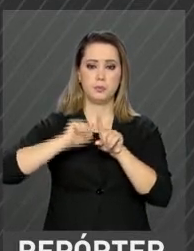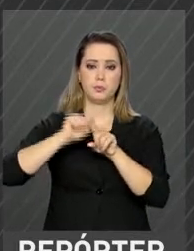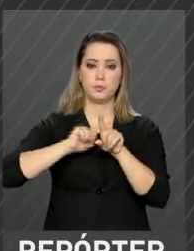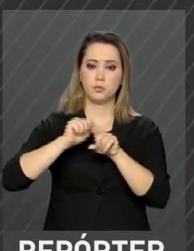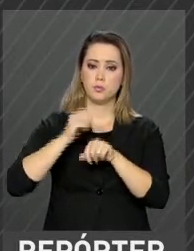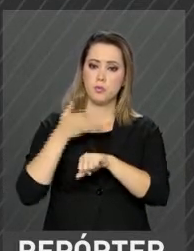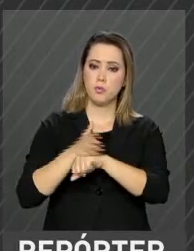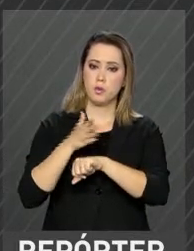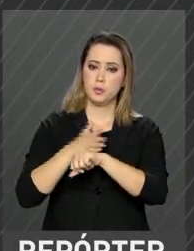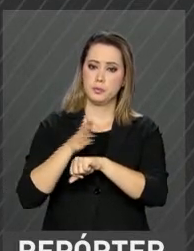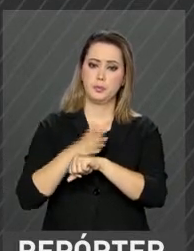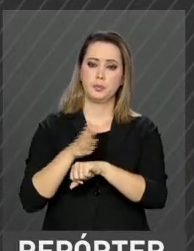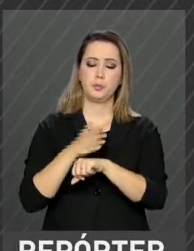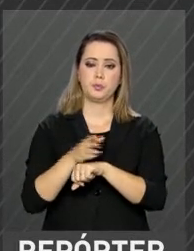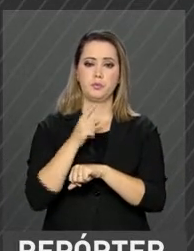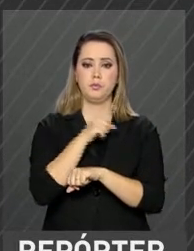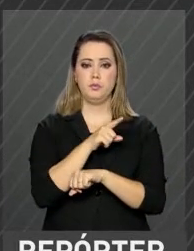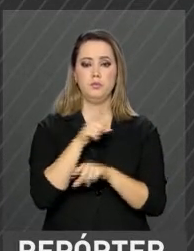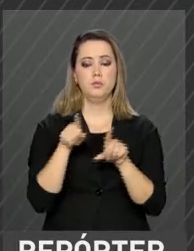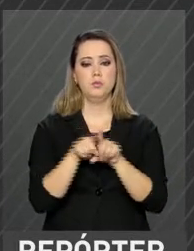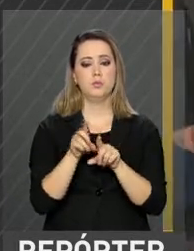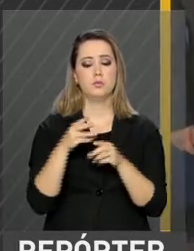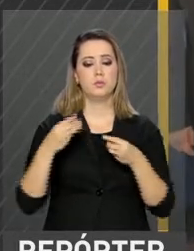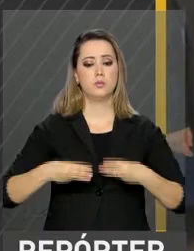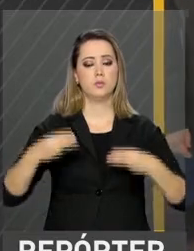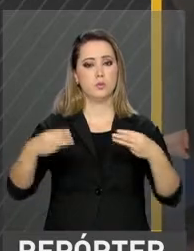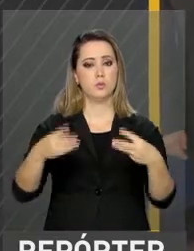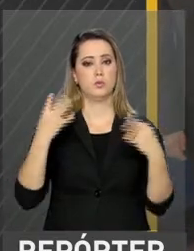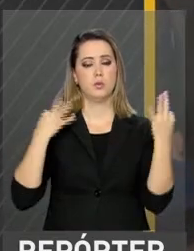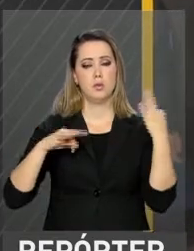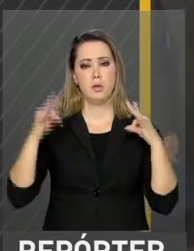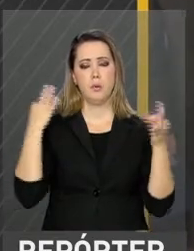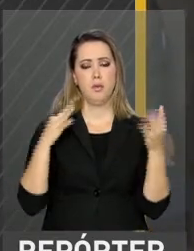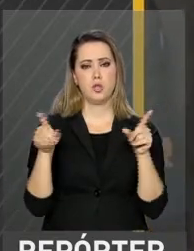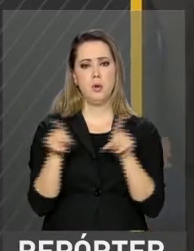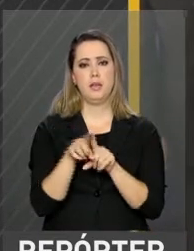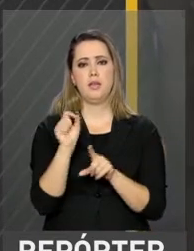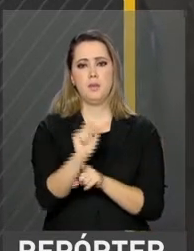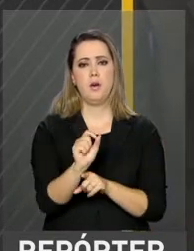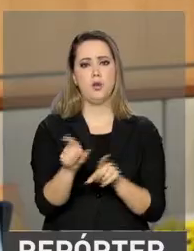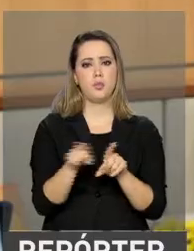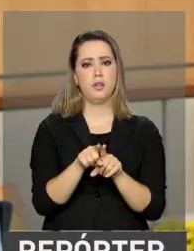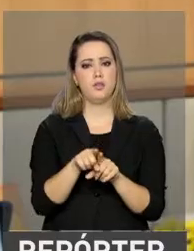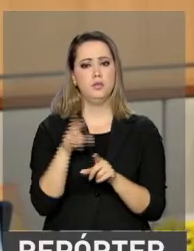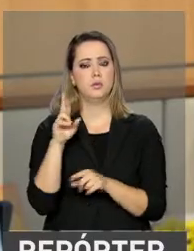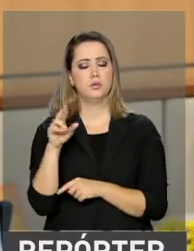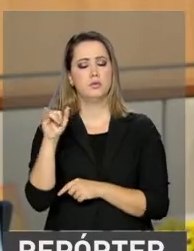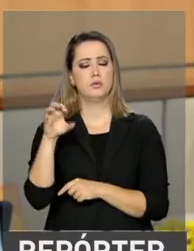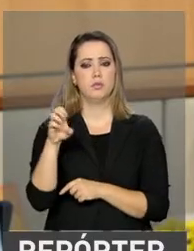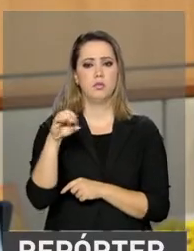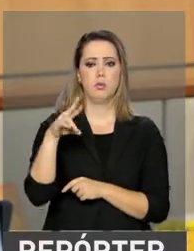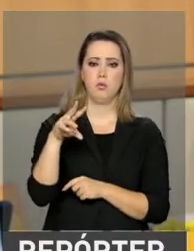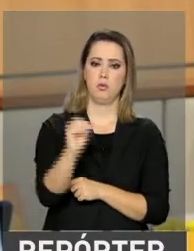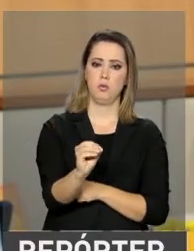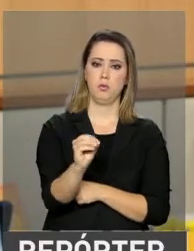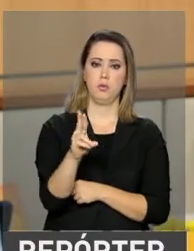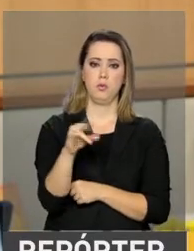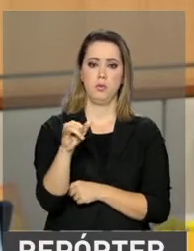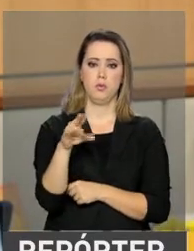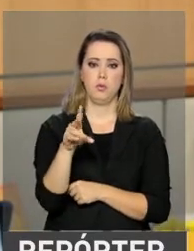qualificação internacional tpi do ministério do turismo justamente no reino unido que você ela não é